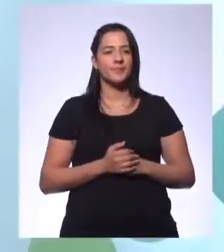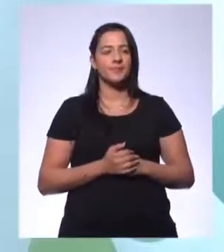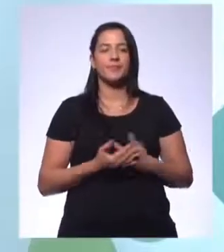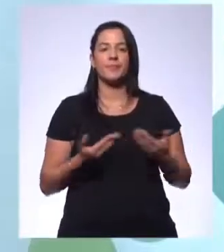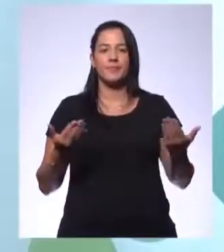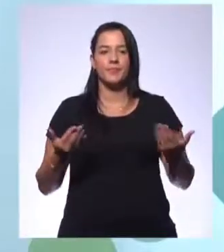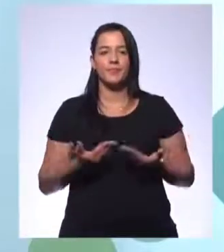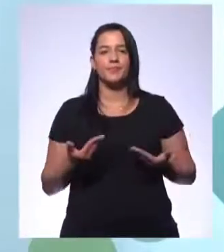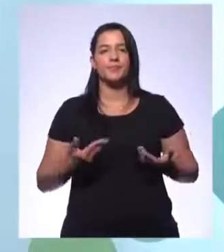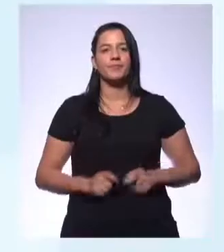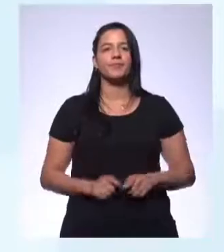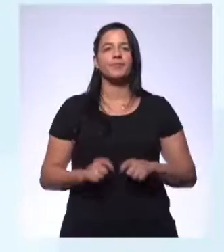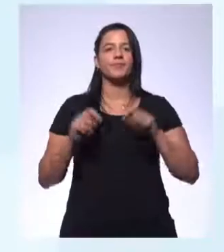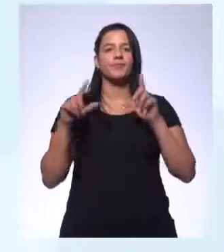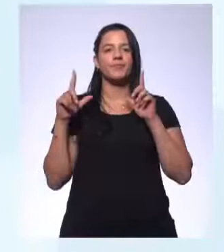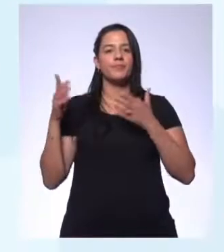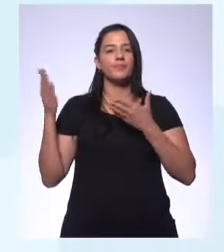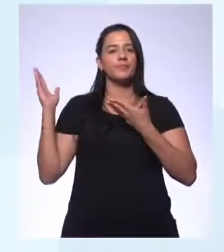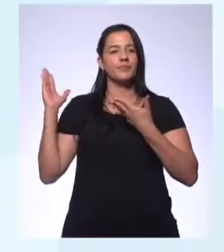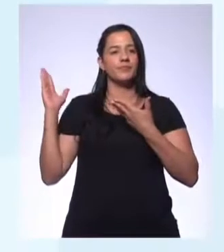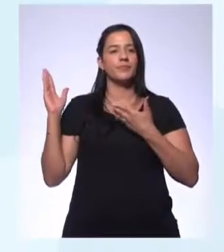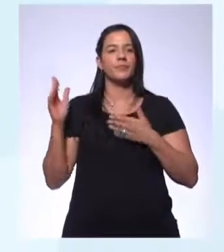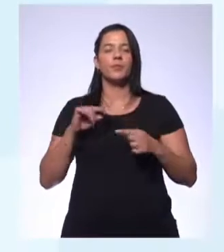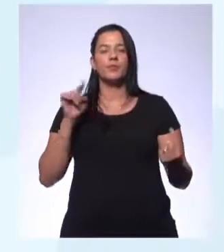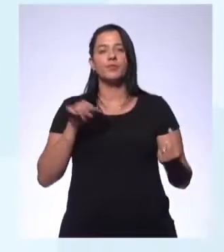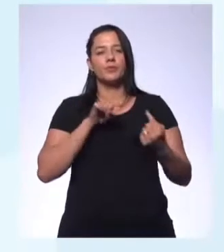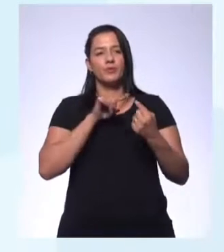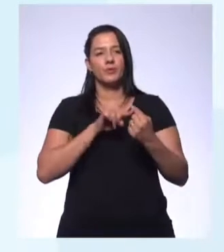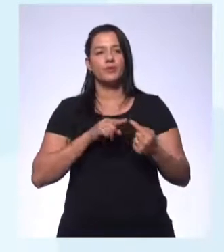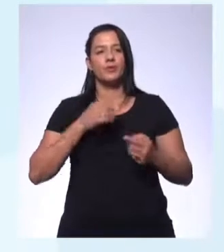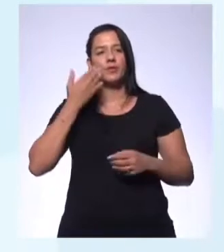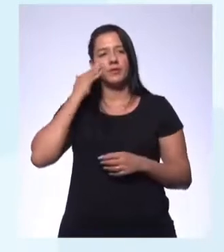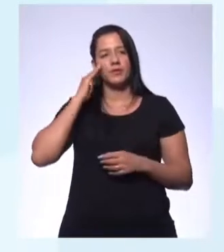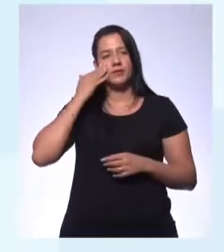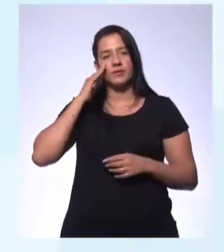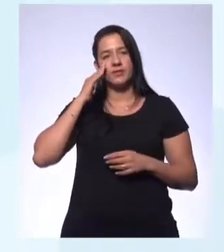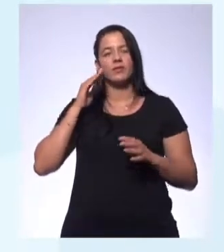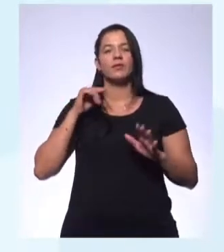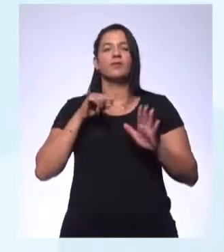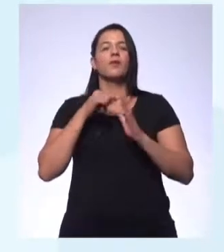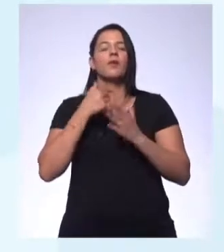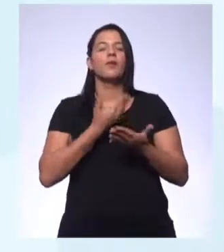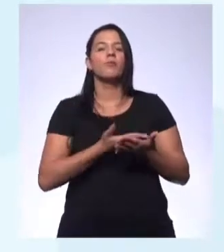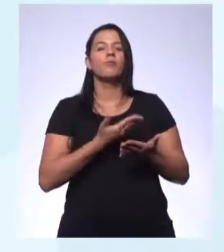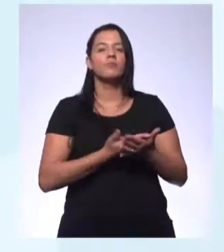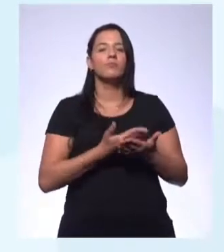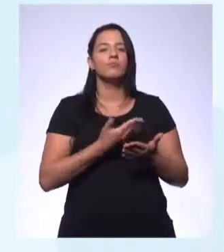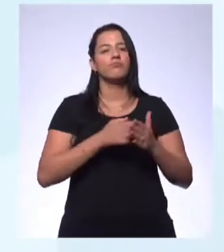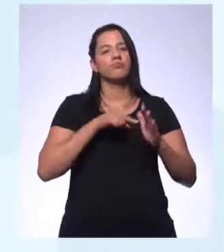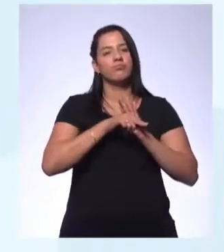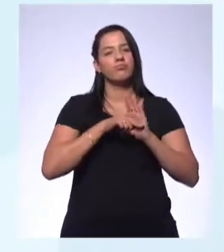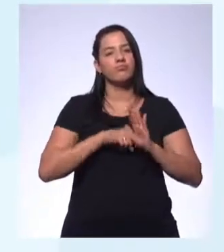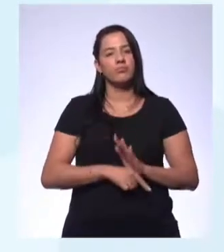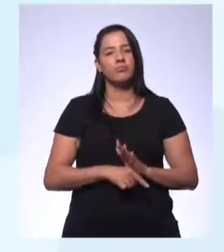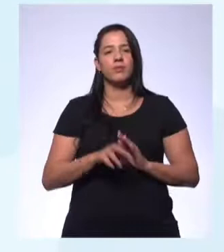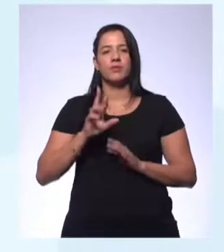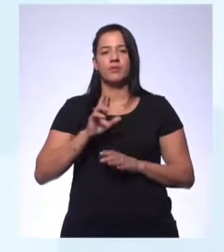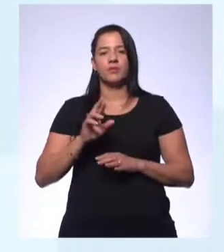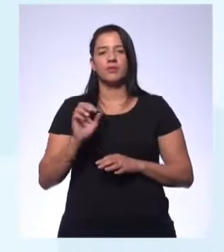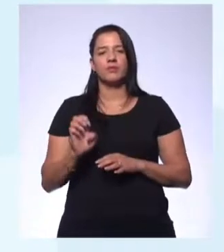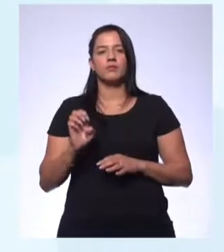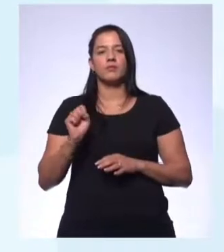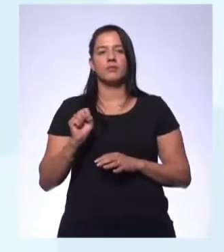com vocês. O objetivo da aula de hoje: compreender o papel do resenhista e analisar uma resenha a partir